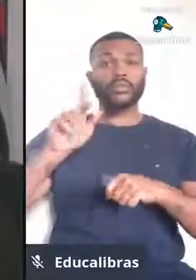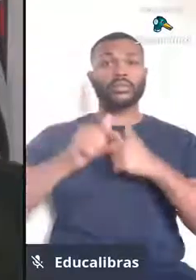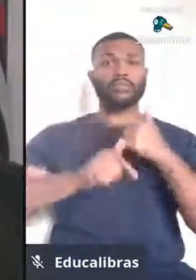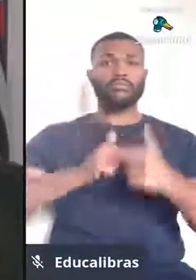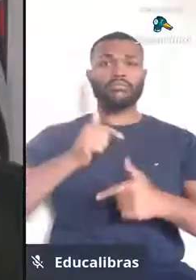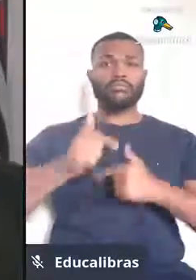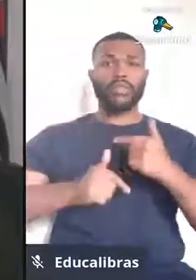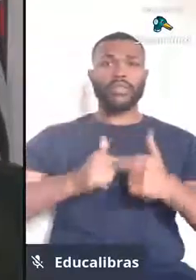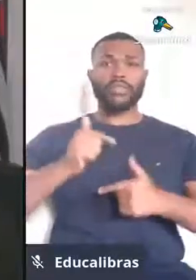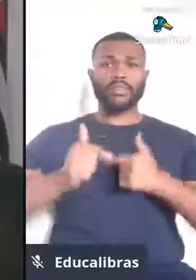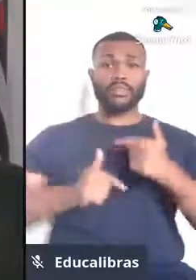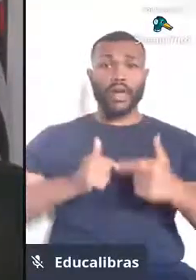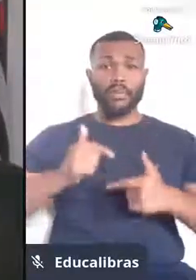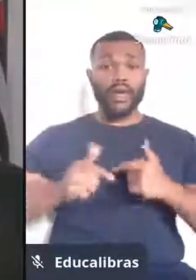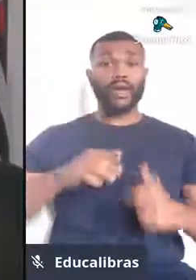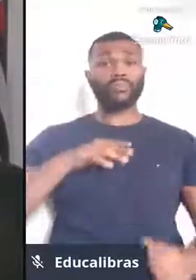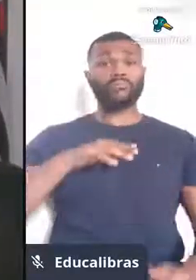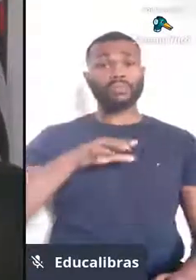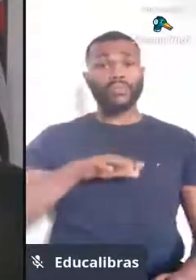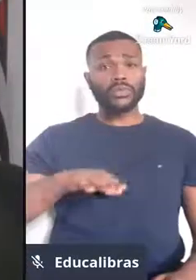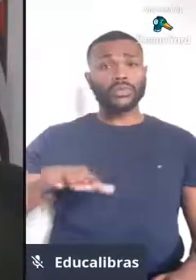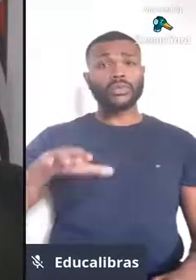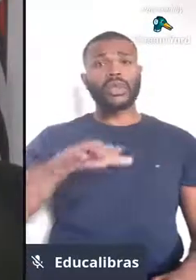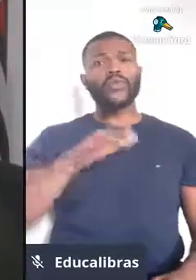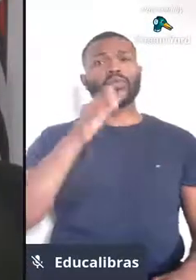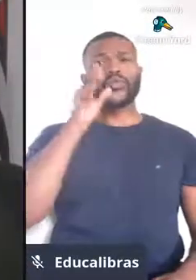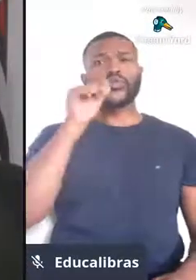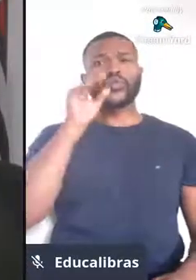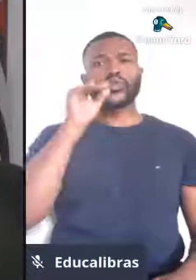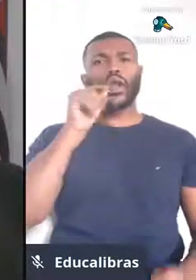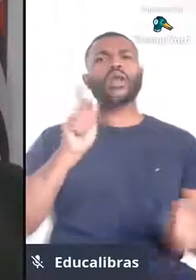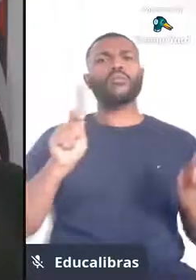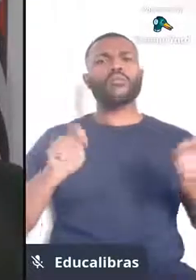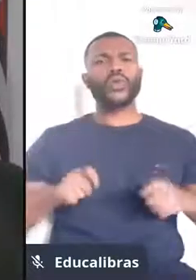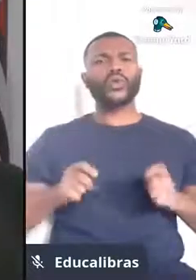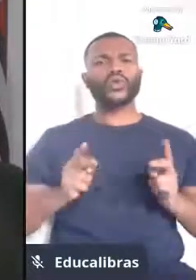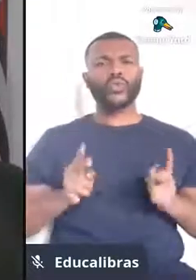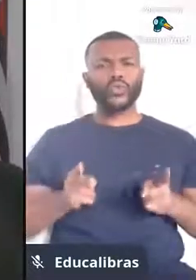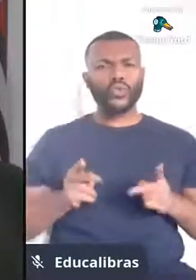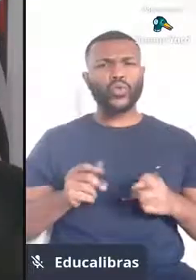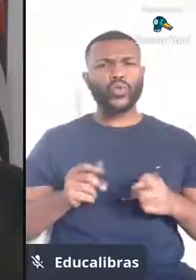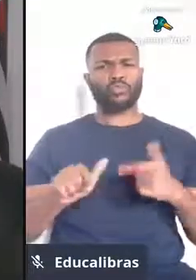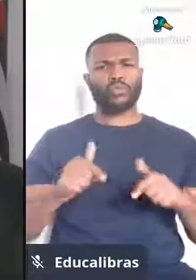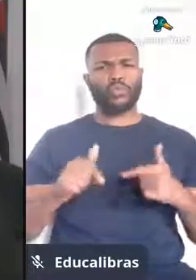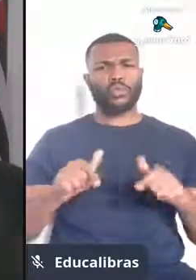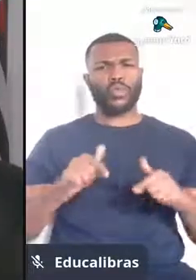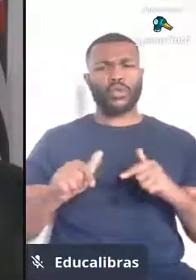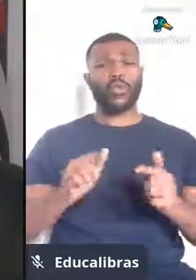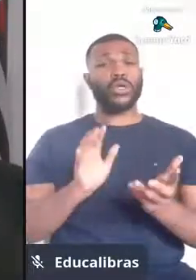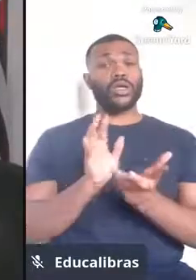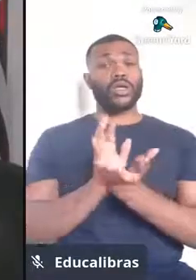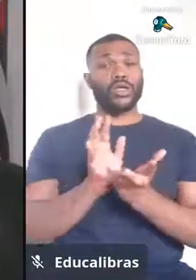a cidade, né, os servidores públicos pudessem continuar atuando como servidores públicos. E na minha equipe não foi diferente.